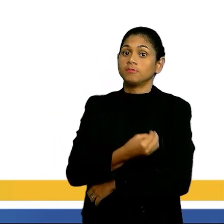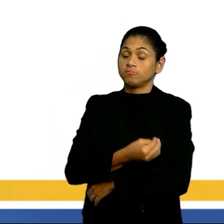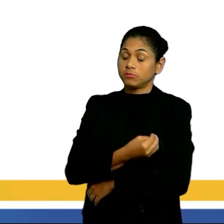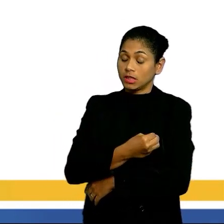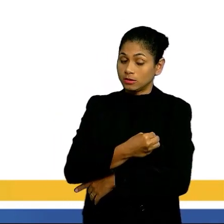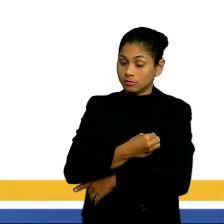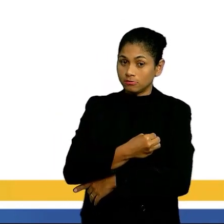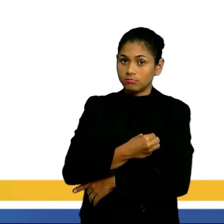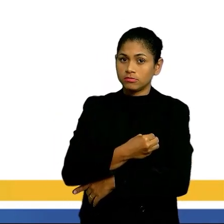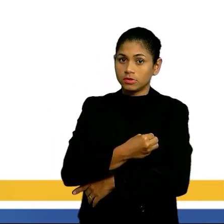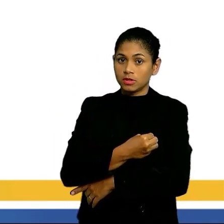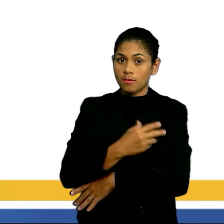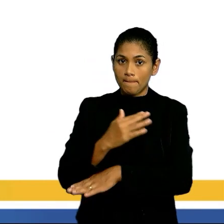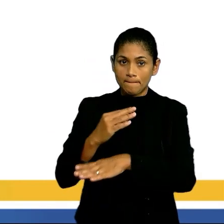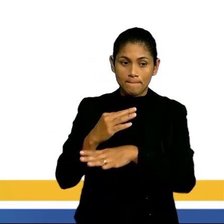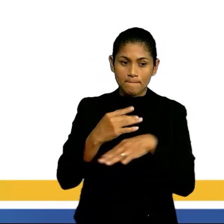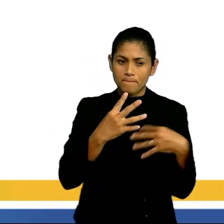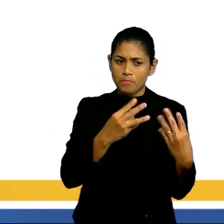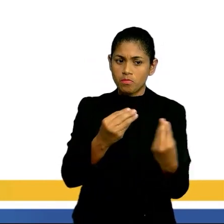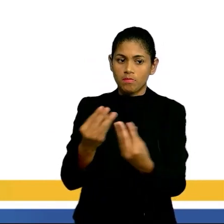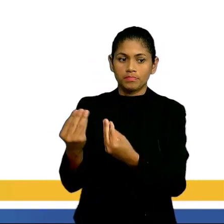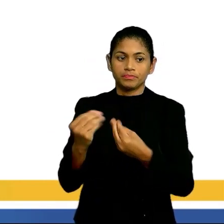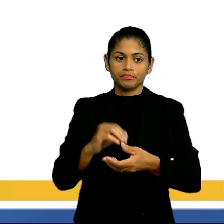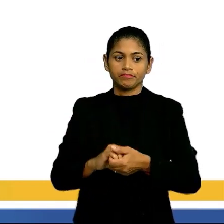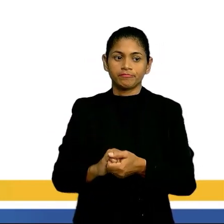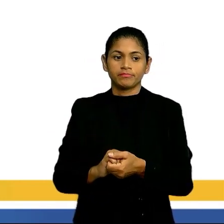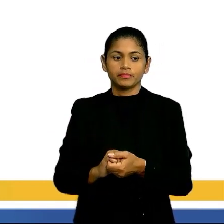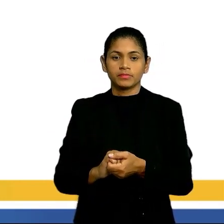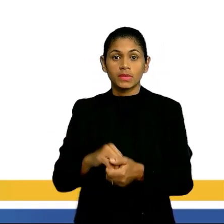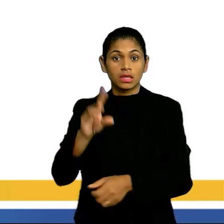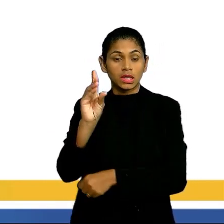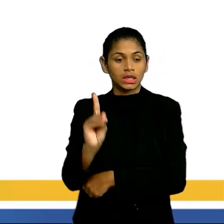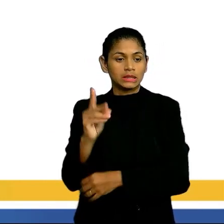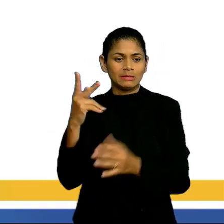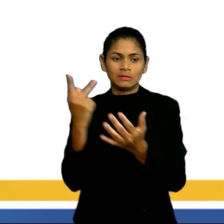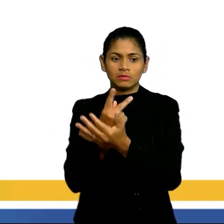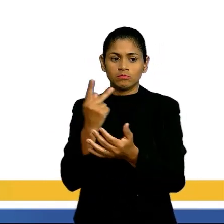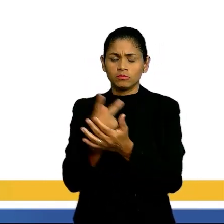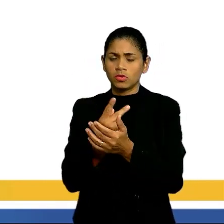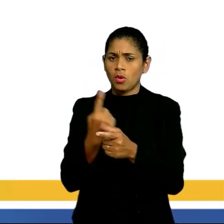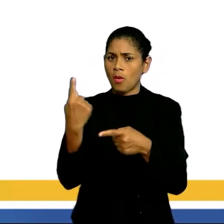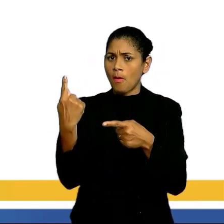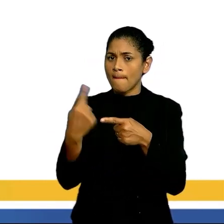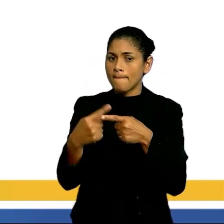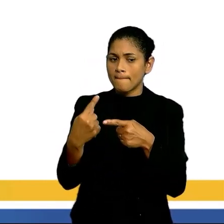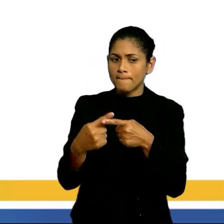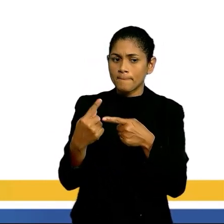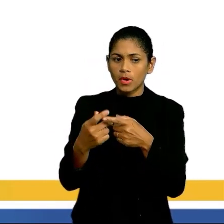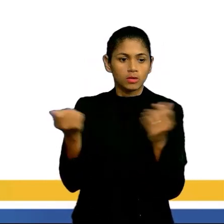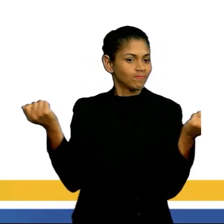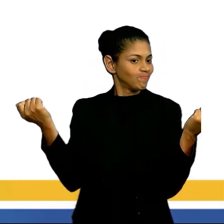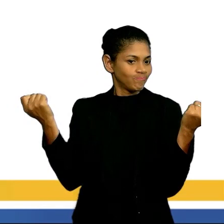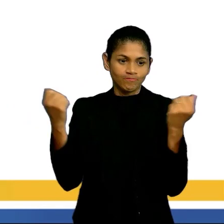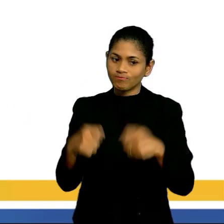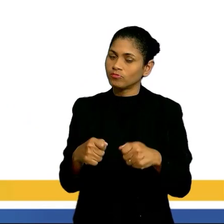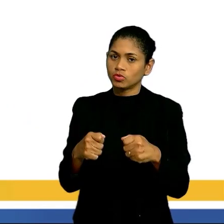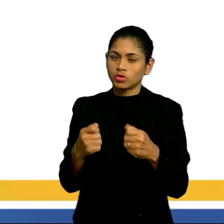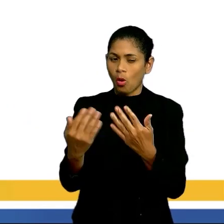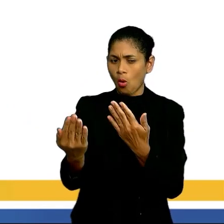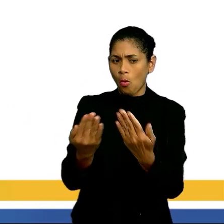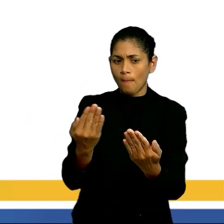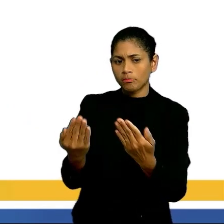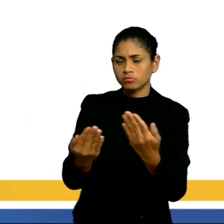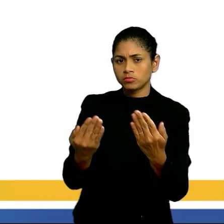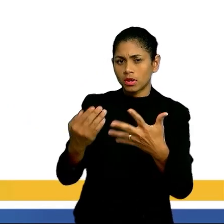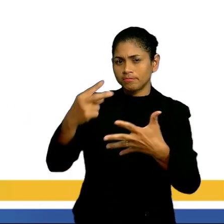é incorreto, já que não é possível comparar o grau de evolução de espécies que